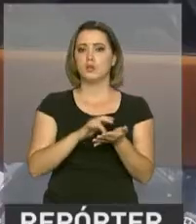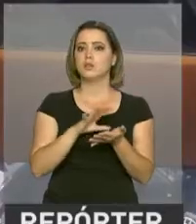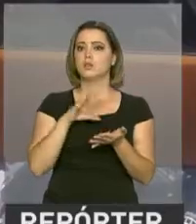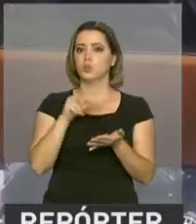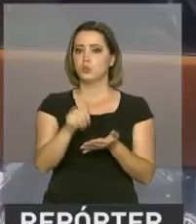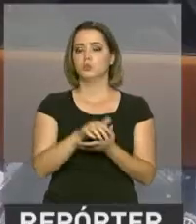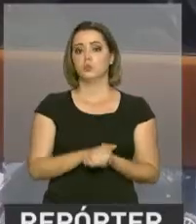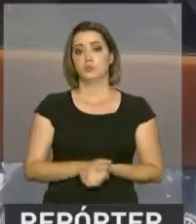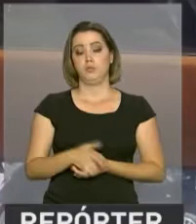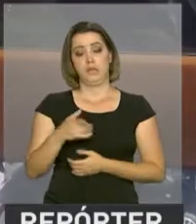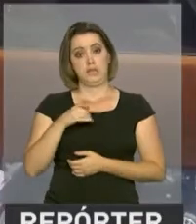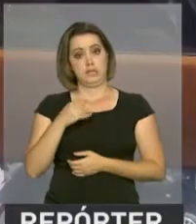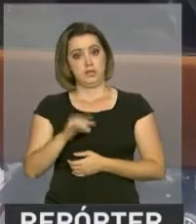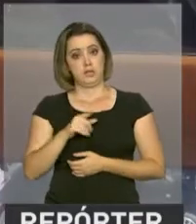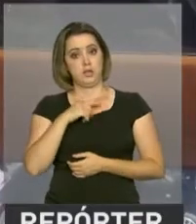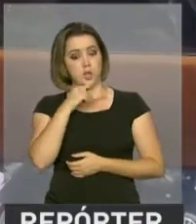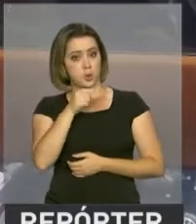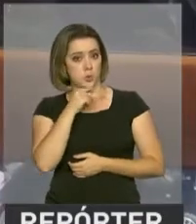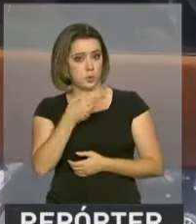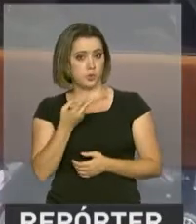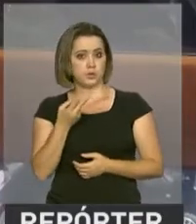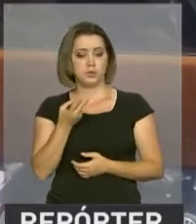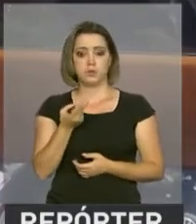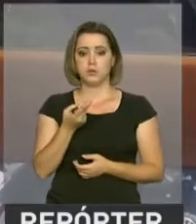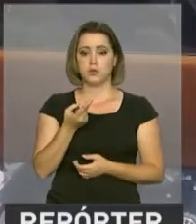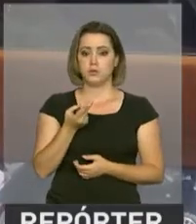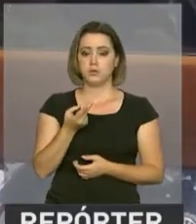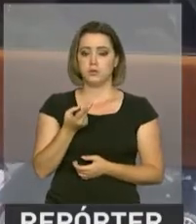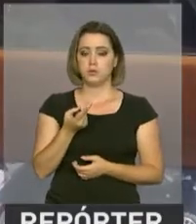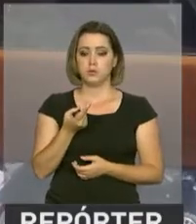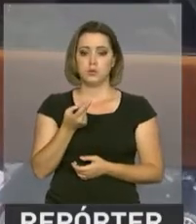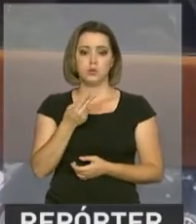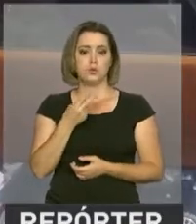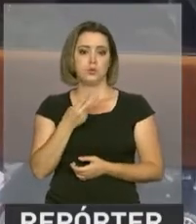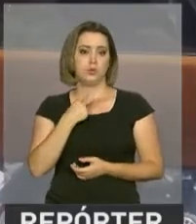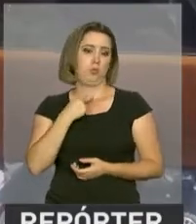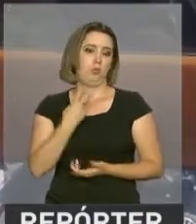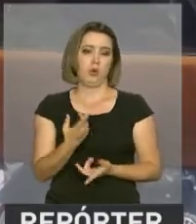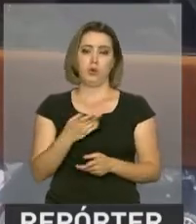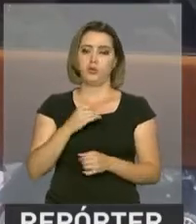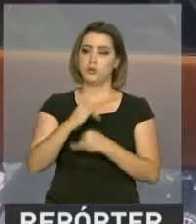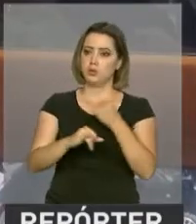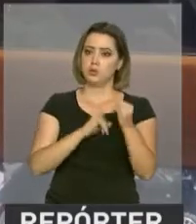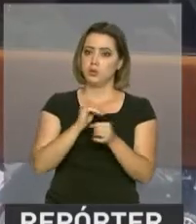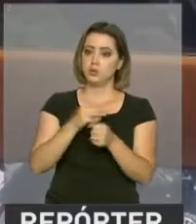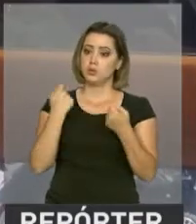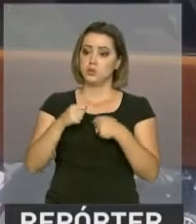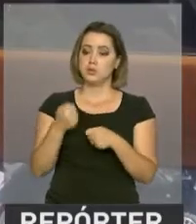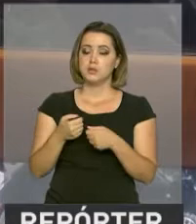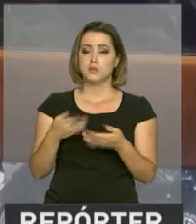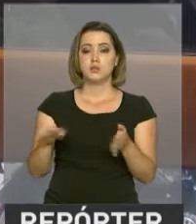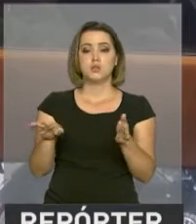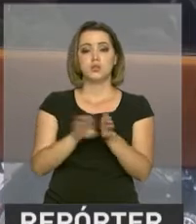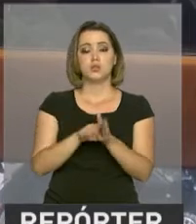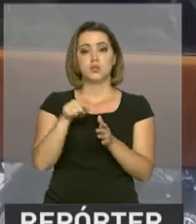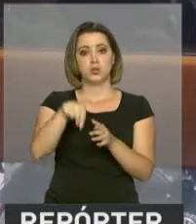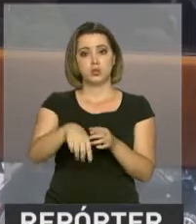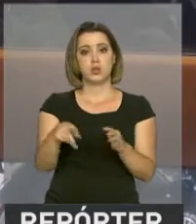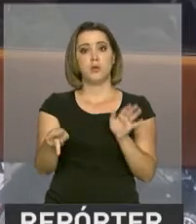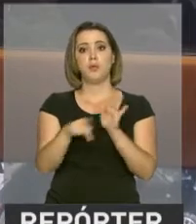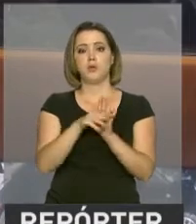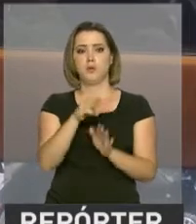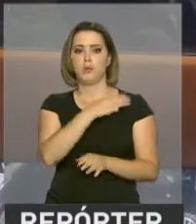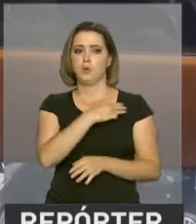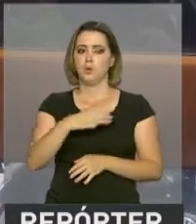denúncia lá ela não tem com 60 infelizmente pela internet tem que comparecer pessoalmente o ministério a